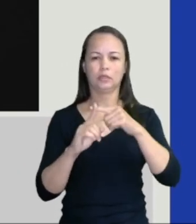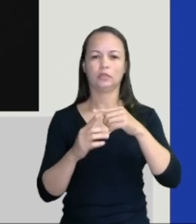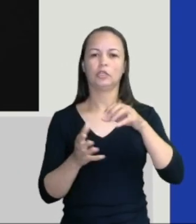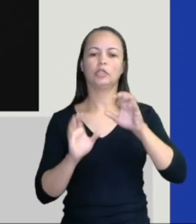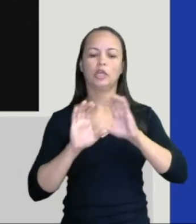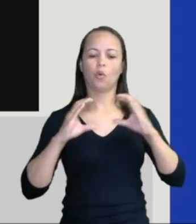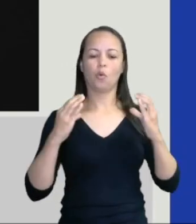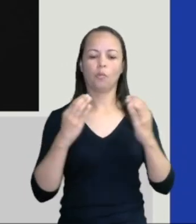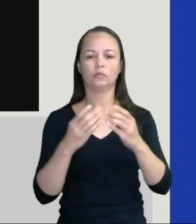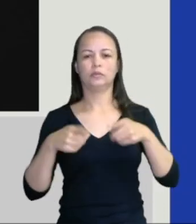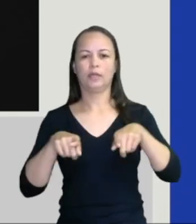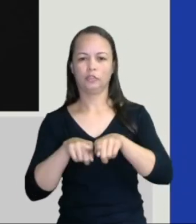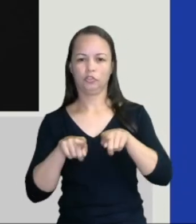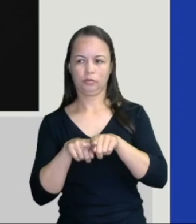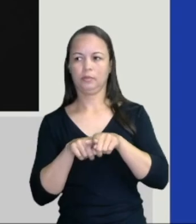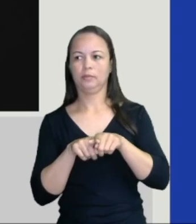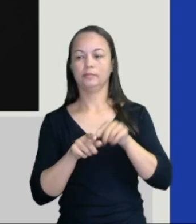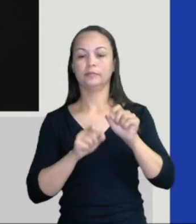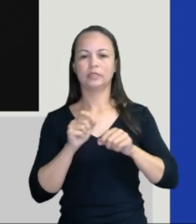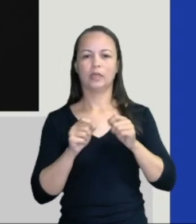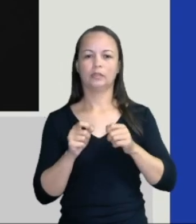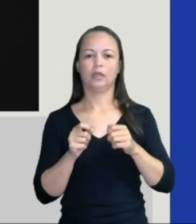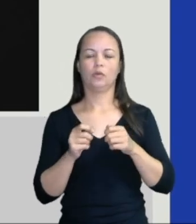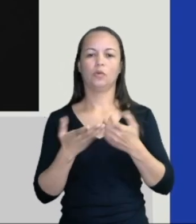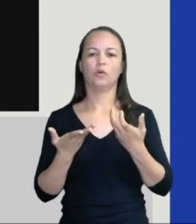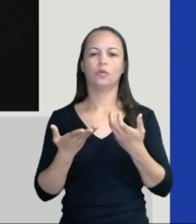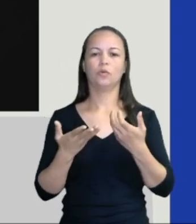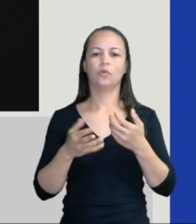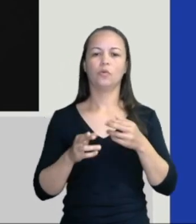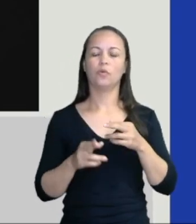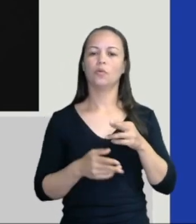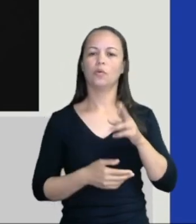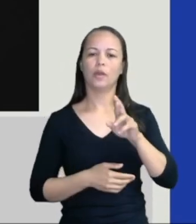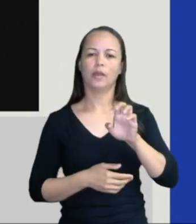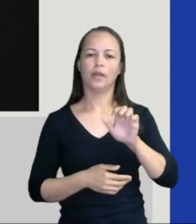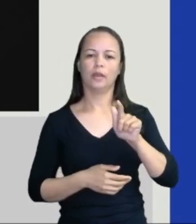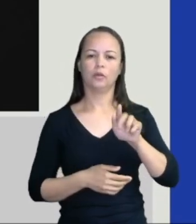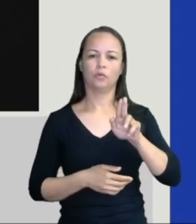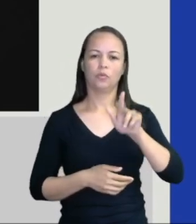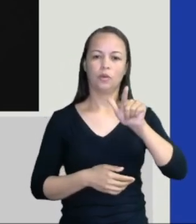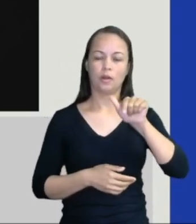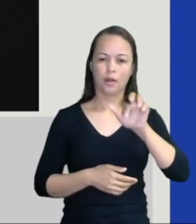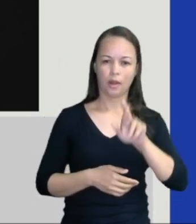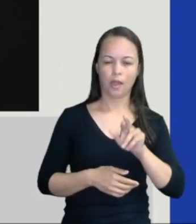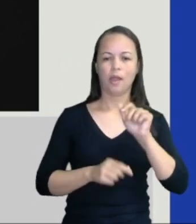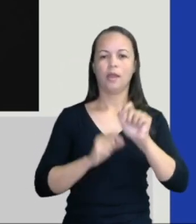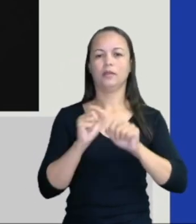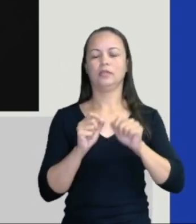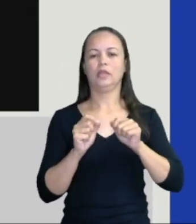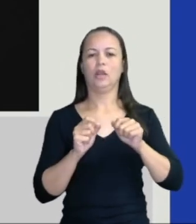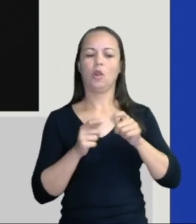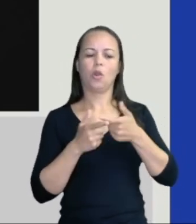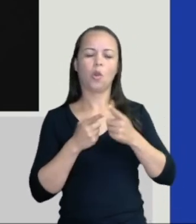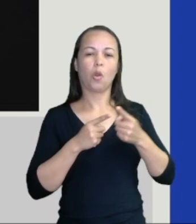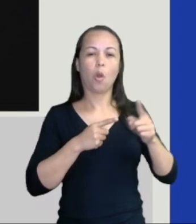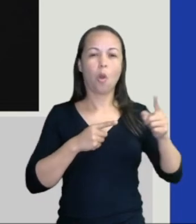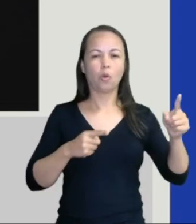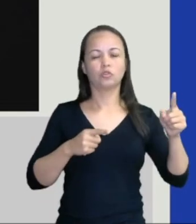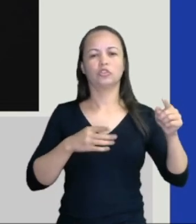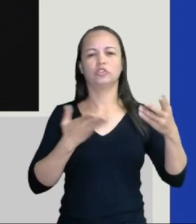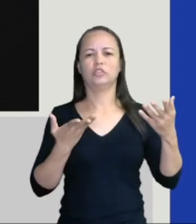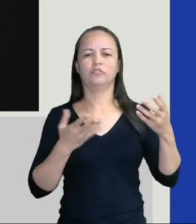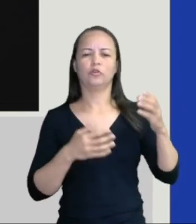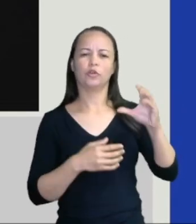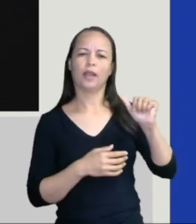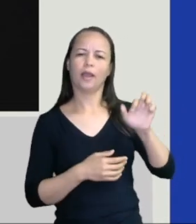comunidades. Então, o clero ele era dividido em regular e secular. O regular era aquele que ficava longe do povo, né? que eram os